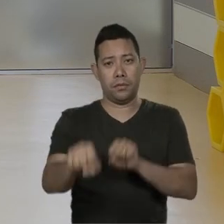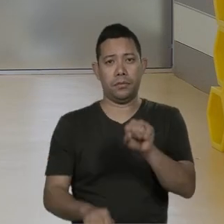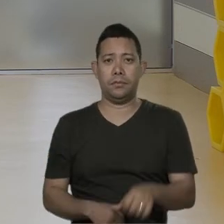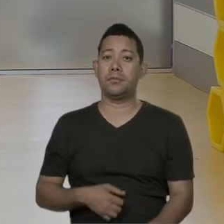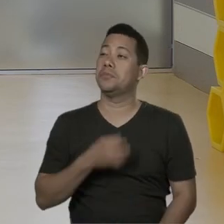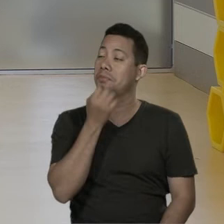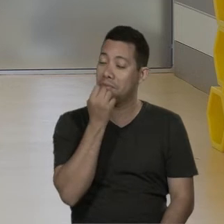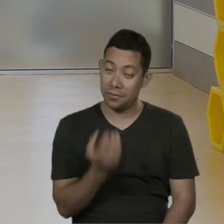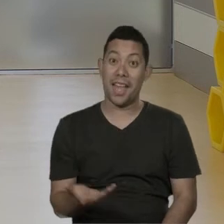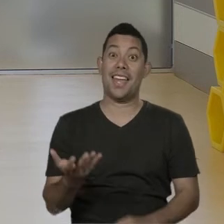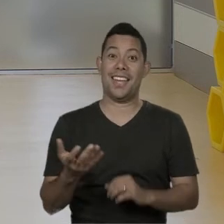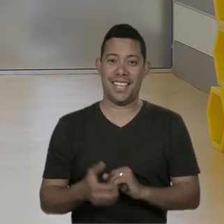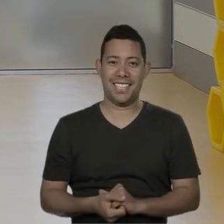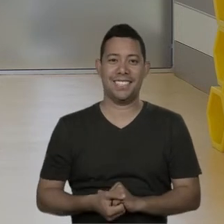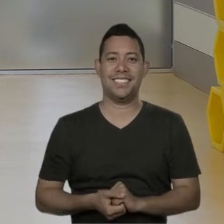Muito bem!